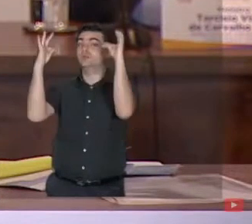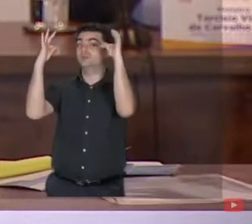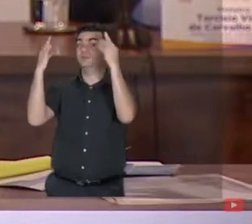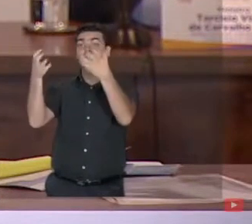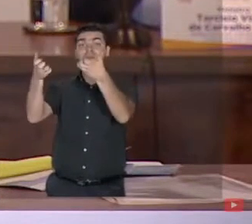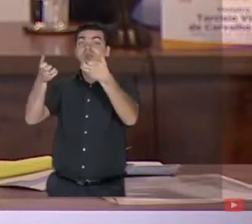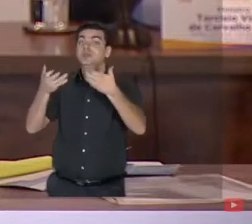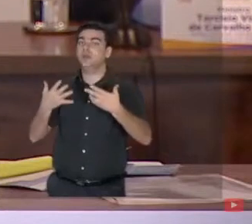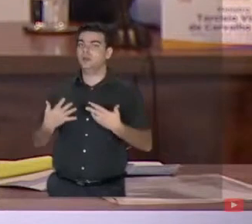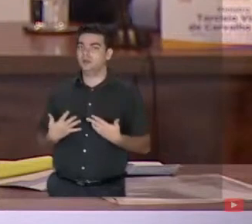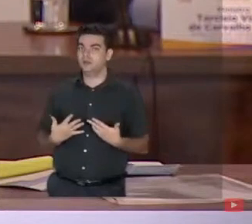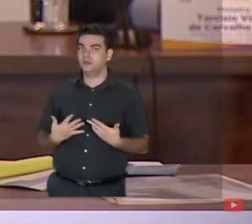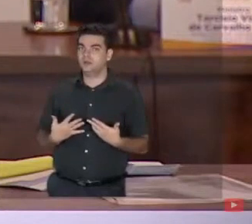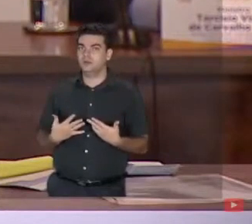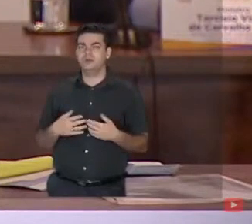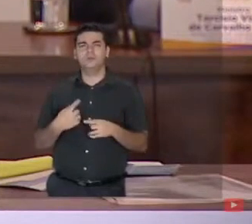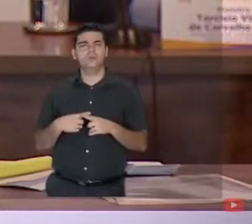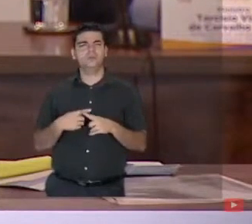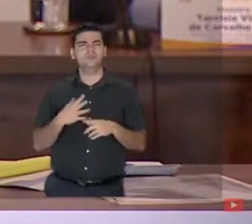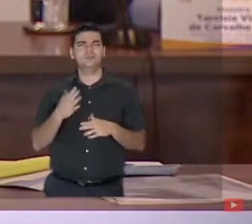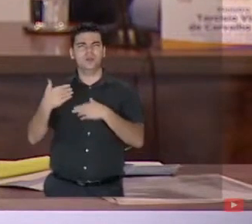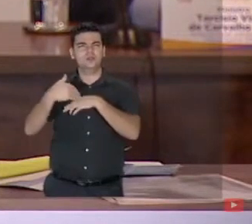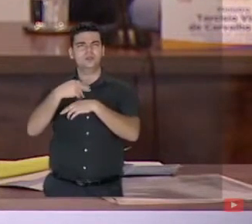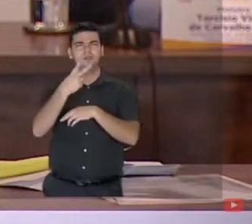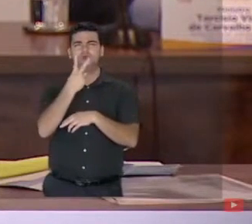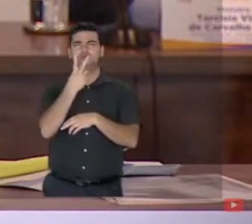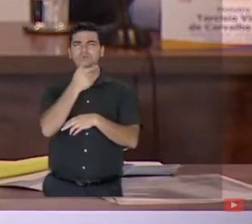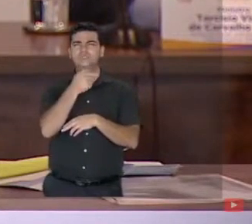de Justiça, há 2 semanas atrás,